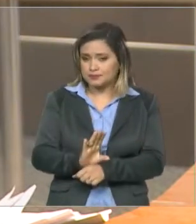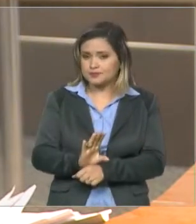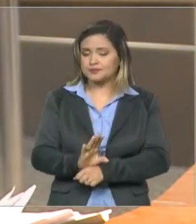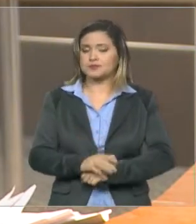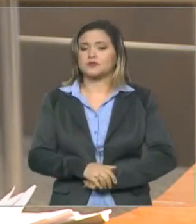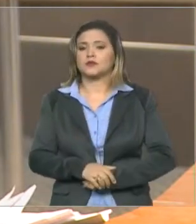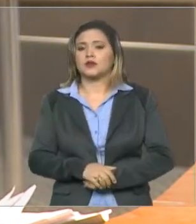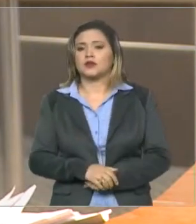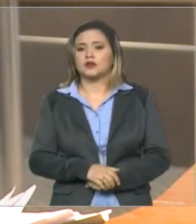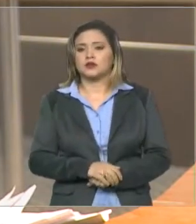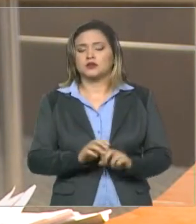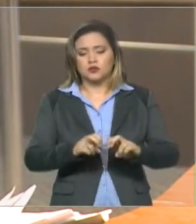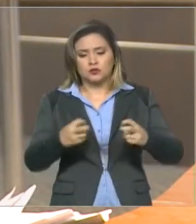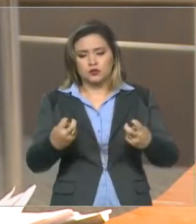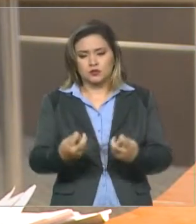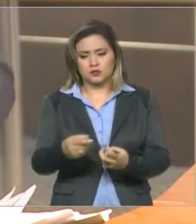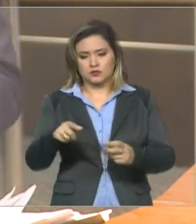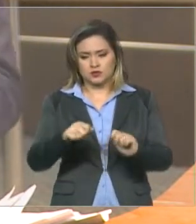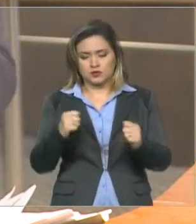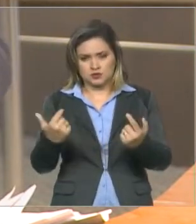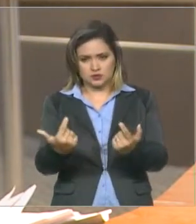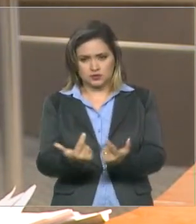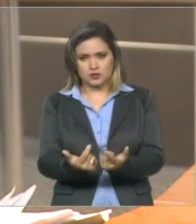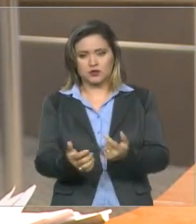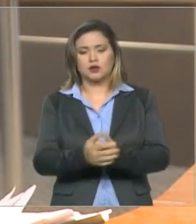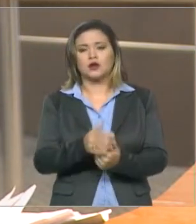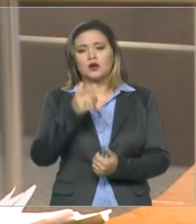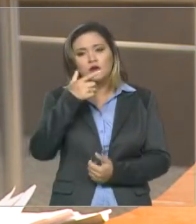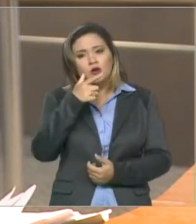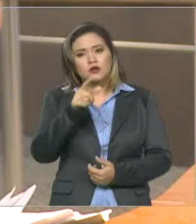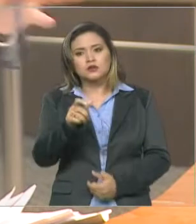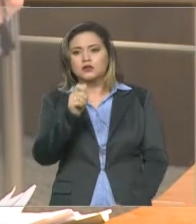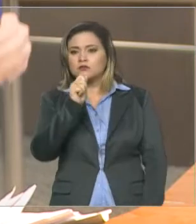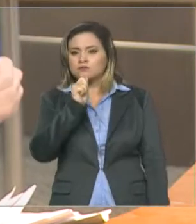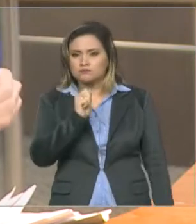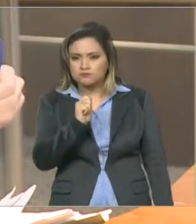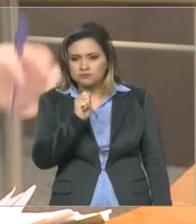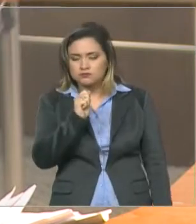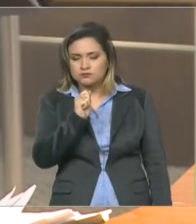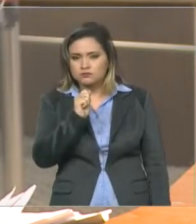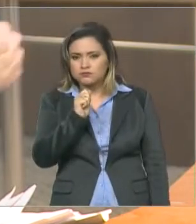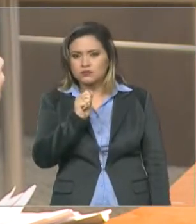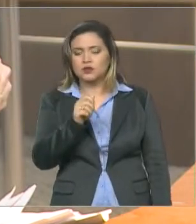Assembleia Legislativa, conseguir um microfone e